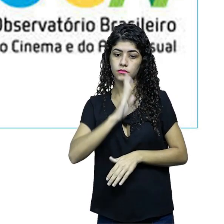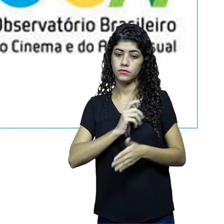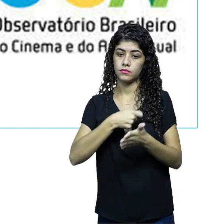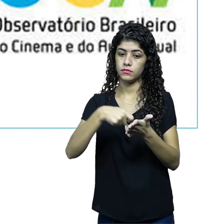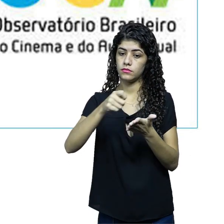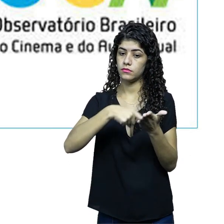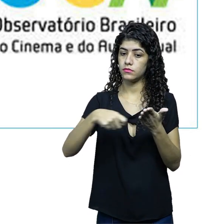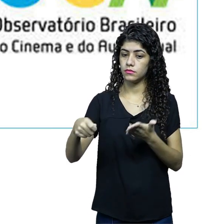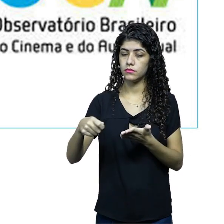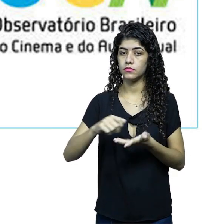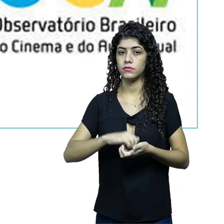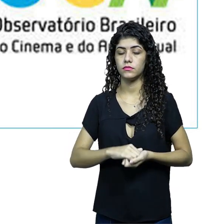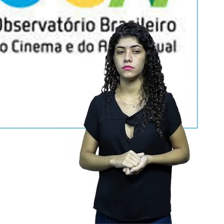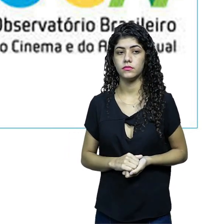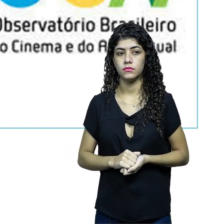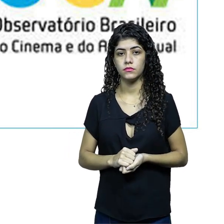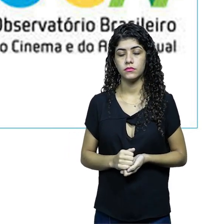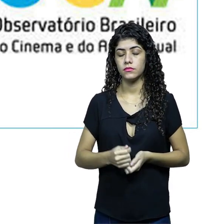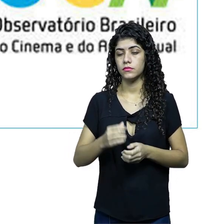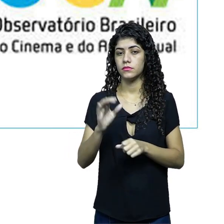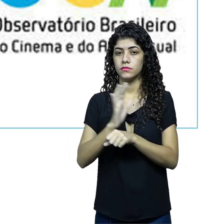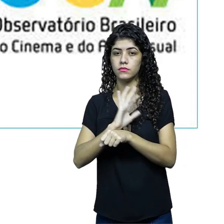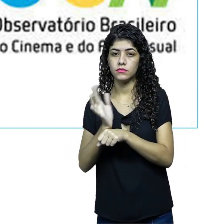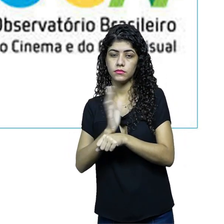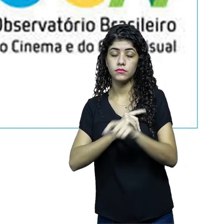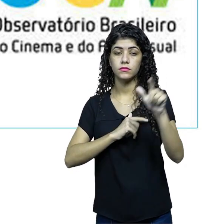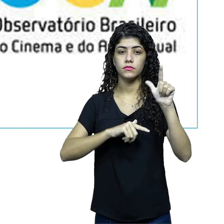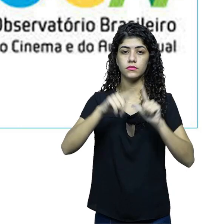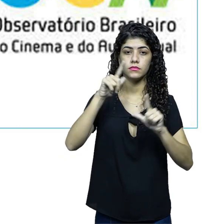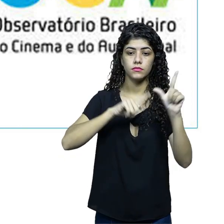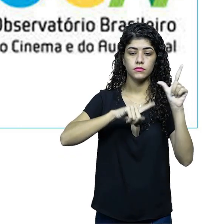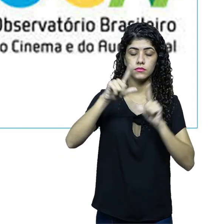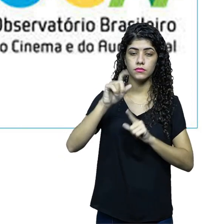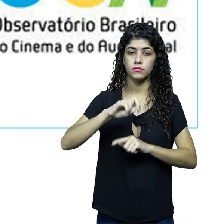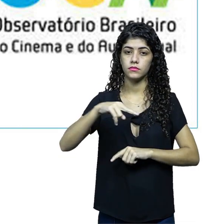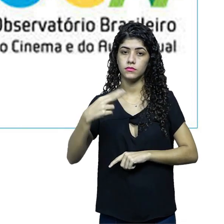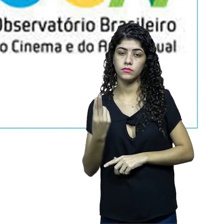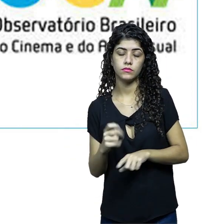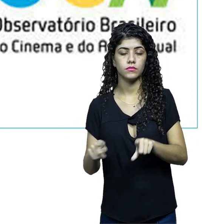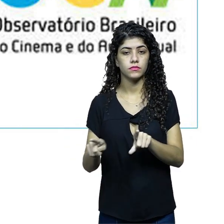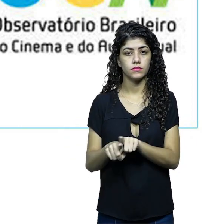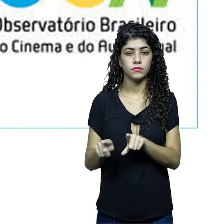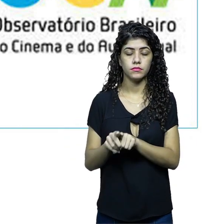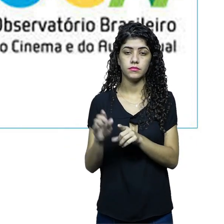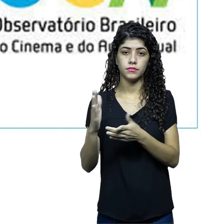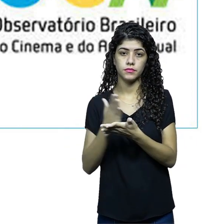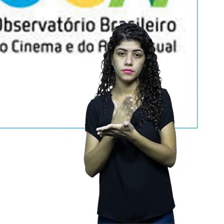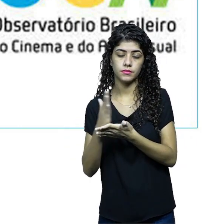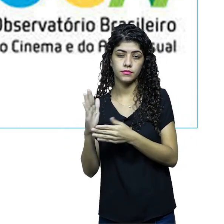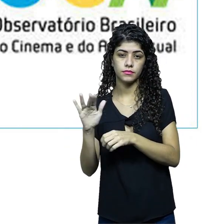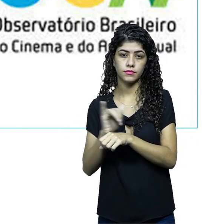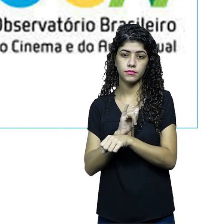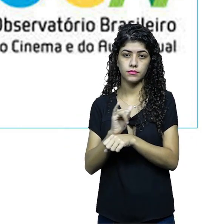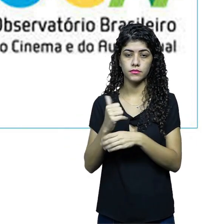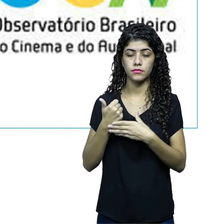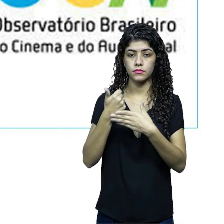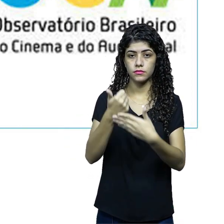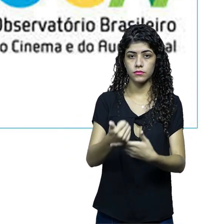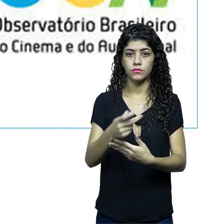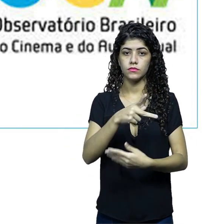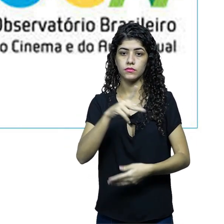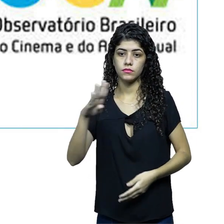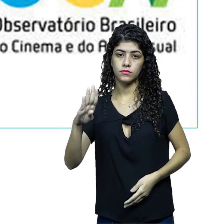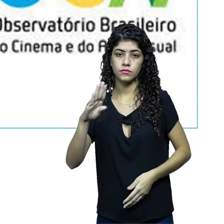as obras audiovisuais nacionais registradas na Ancine. As seções Cinemas, Televisão, outras mídias e